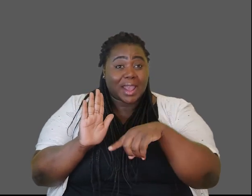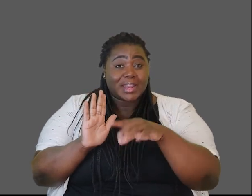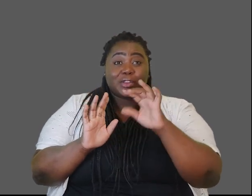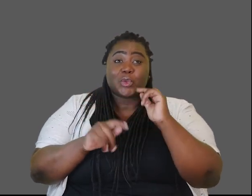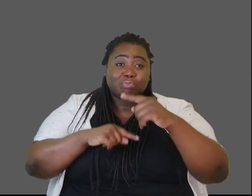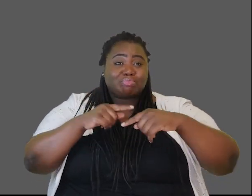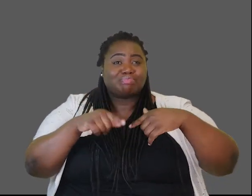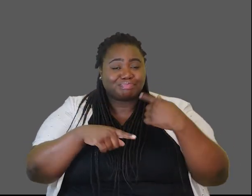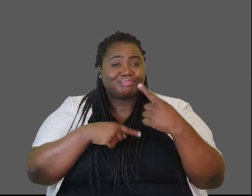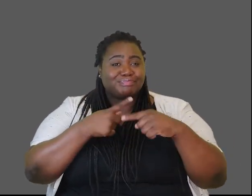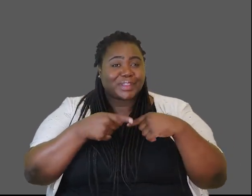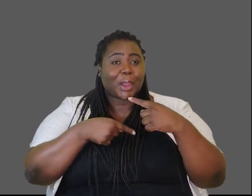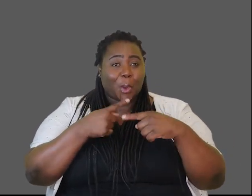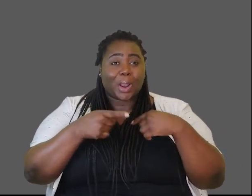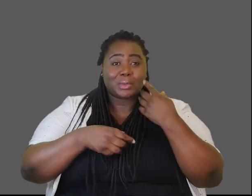enrolando